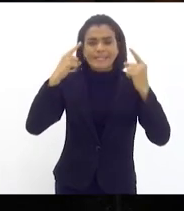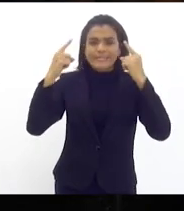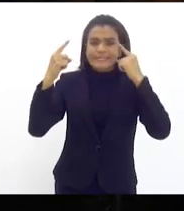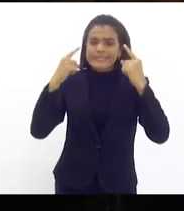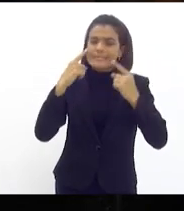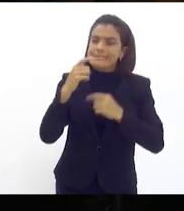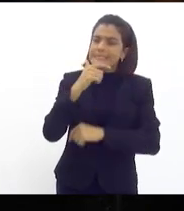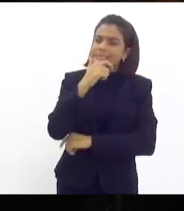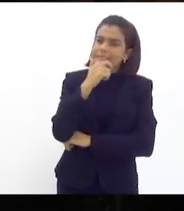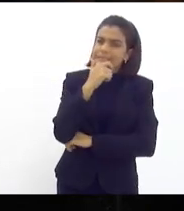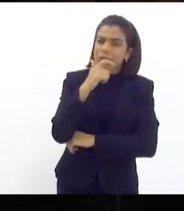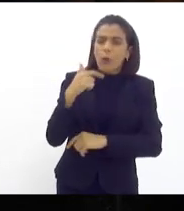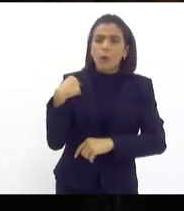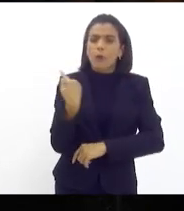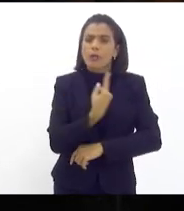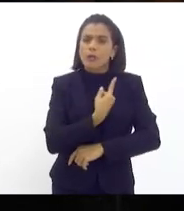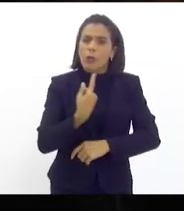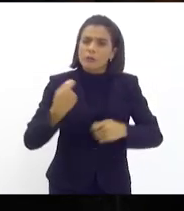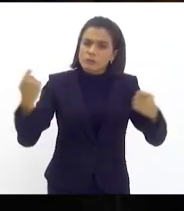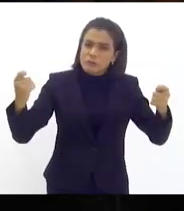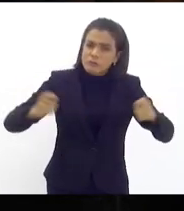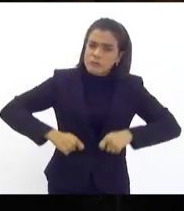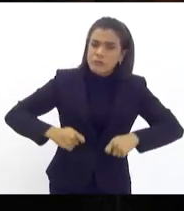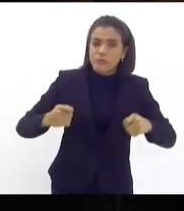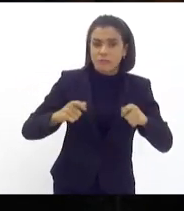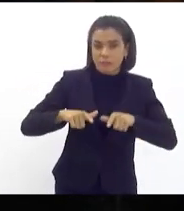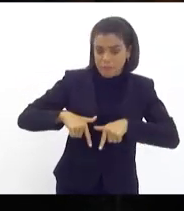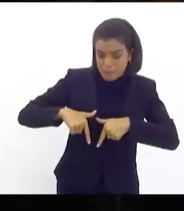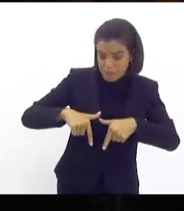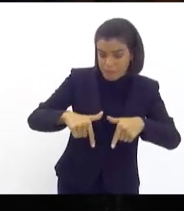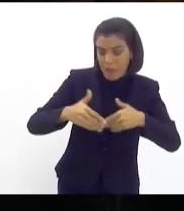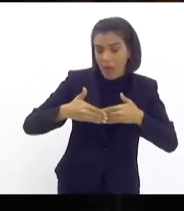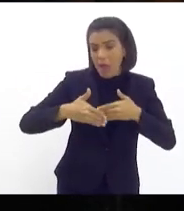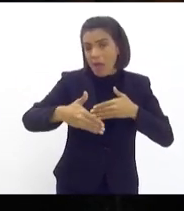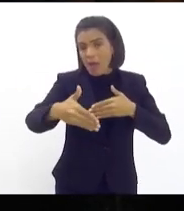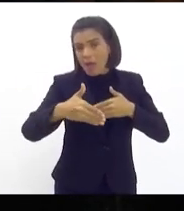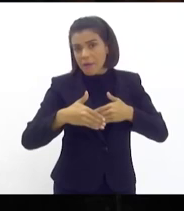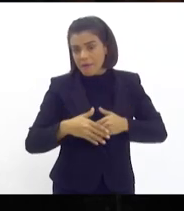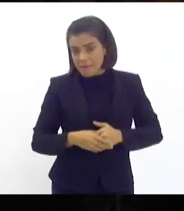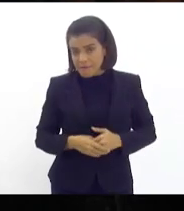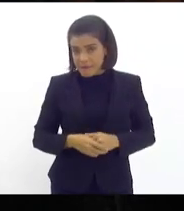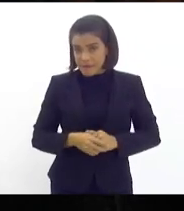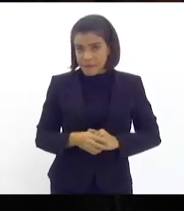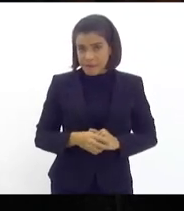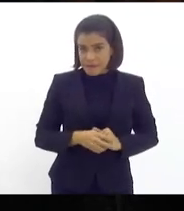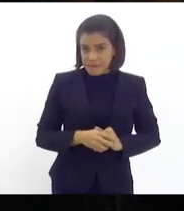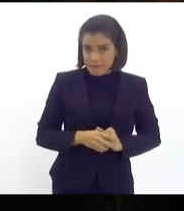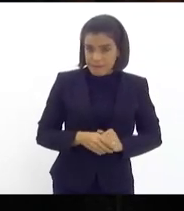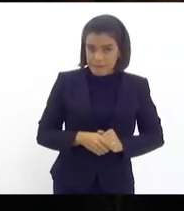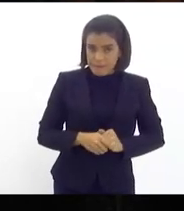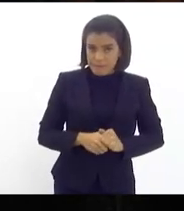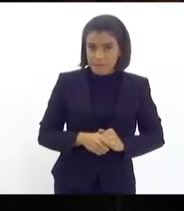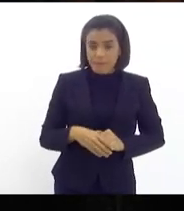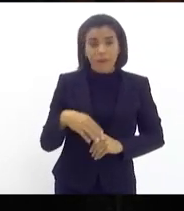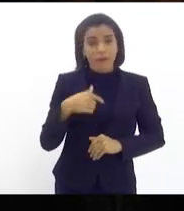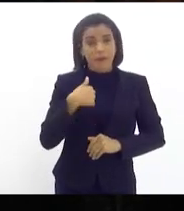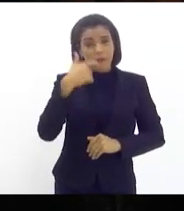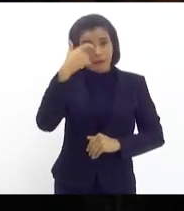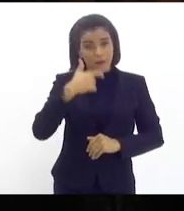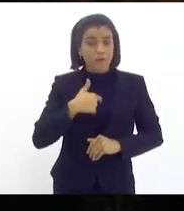O que podemos fazer daqui para frente Eu